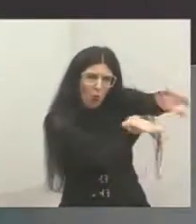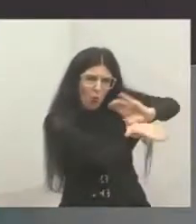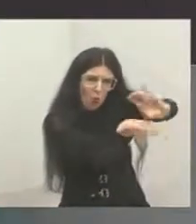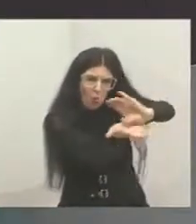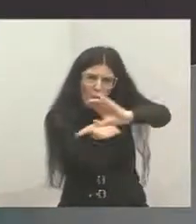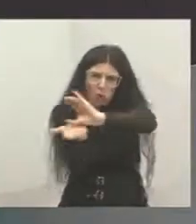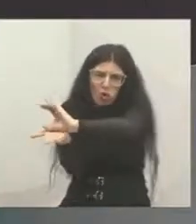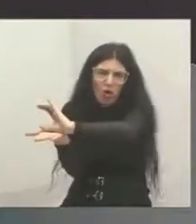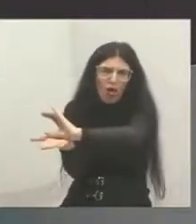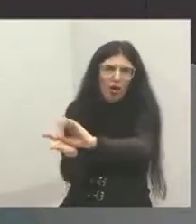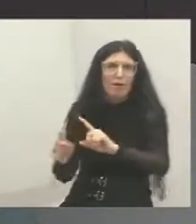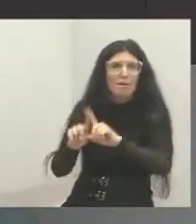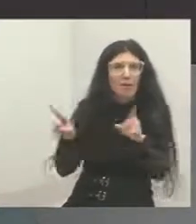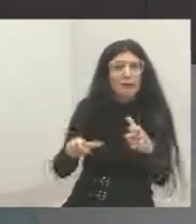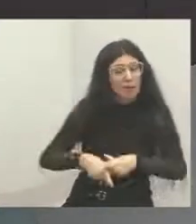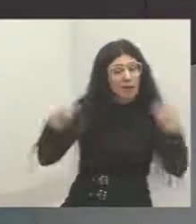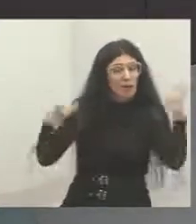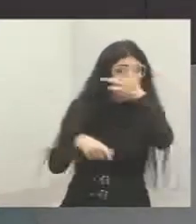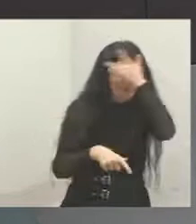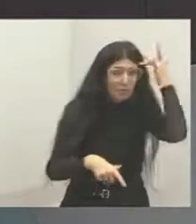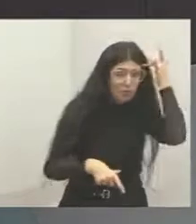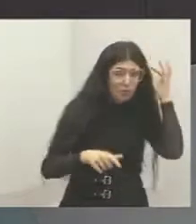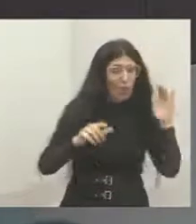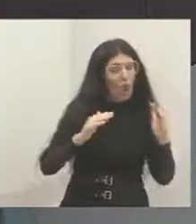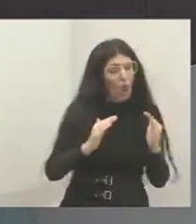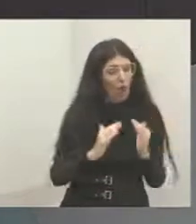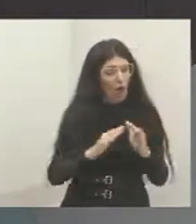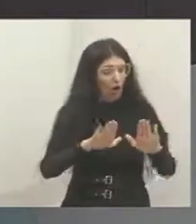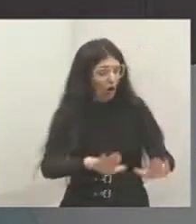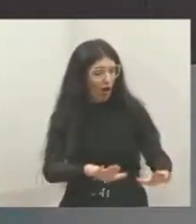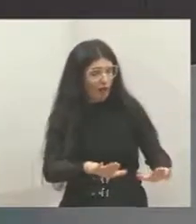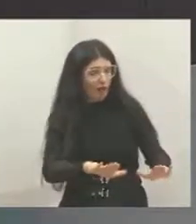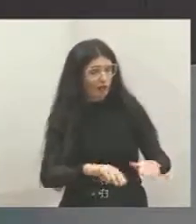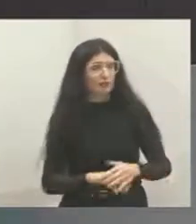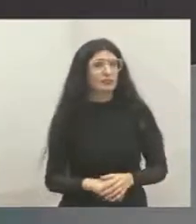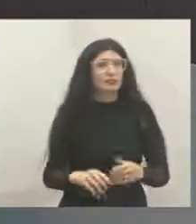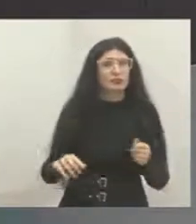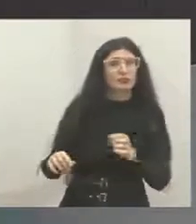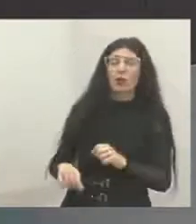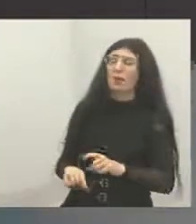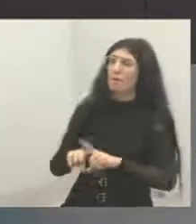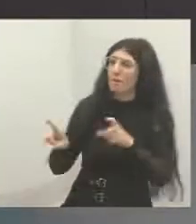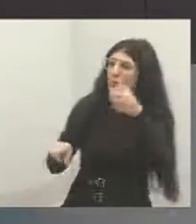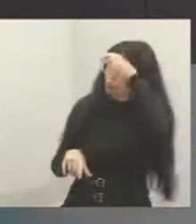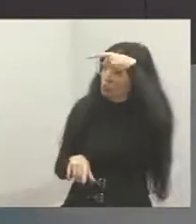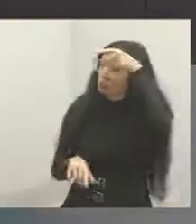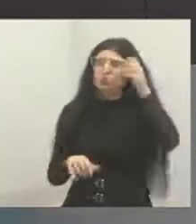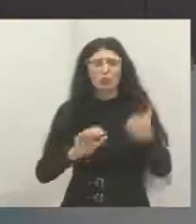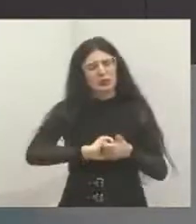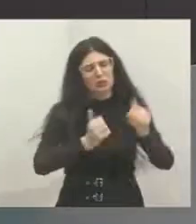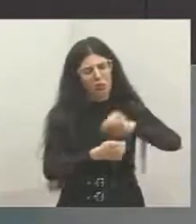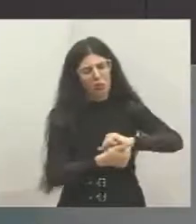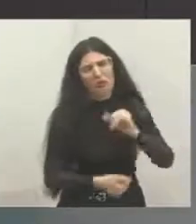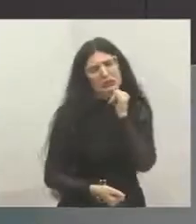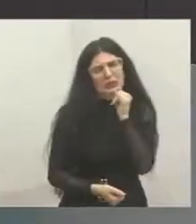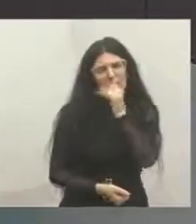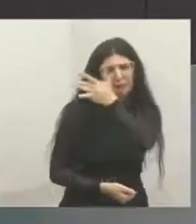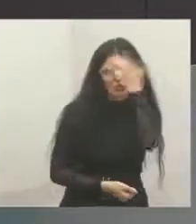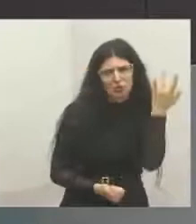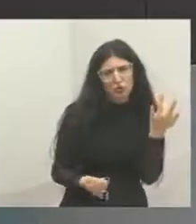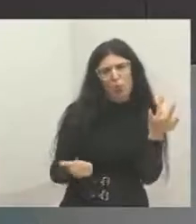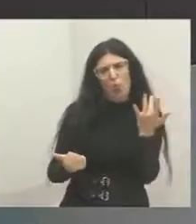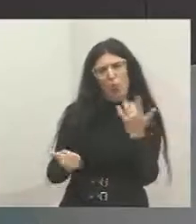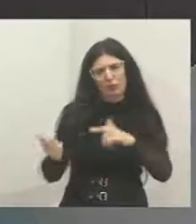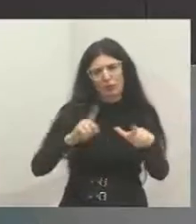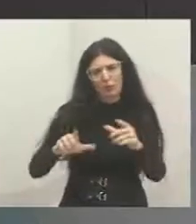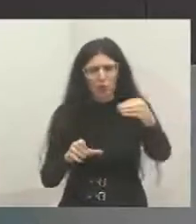home office, como você mencionou, cultura, esporte, realmente isso aconteceu, né? E a gente, num